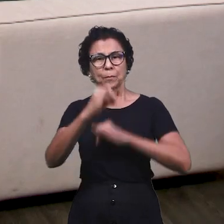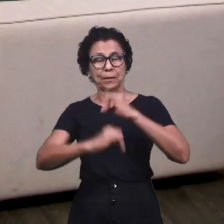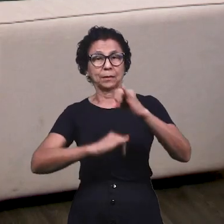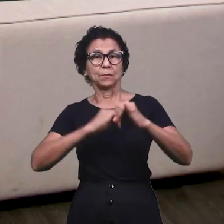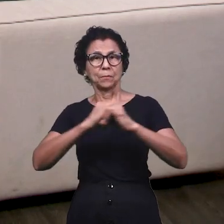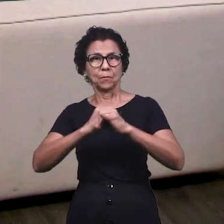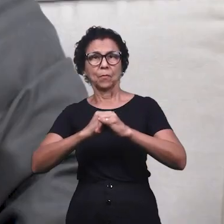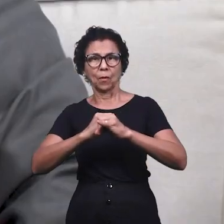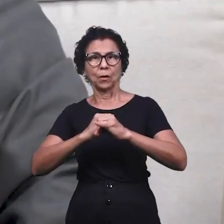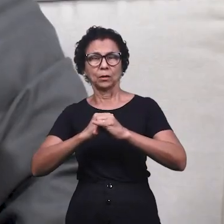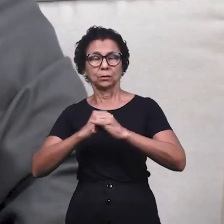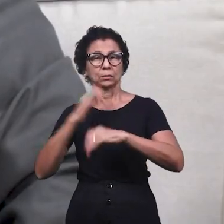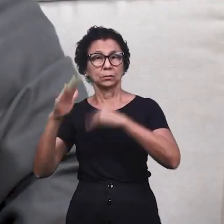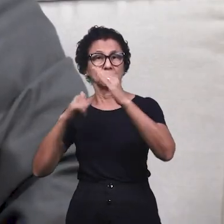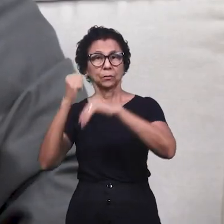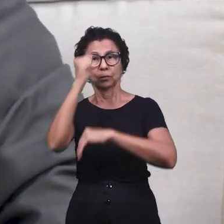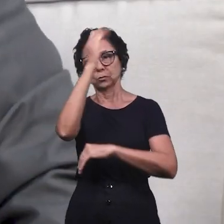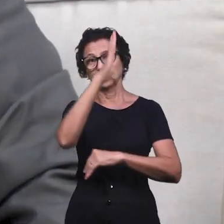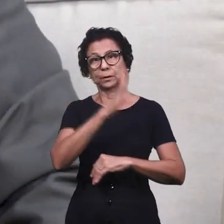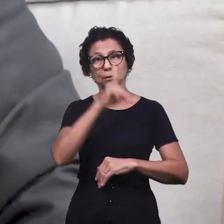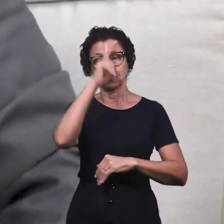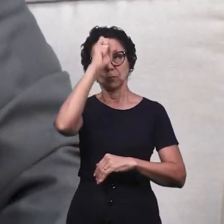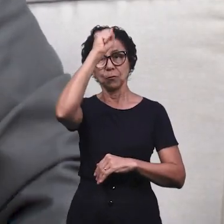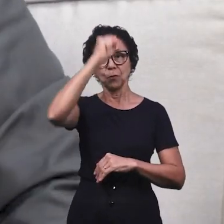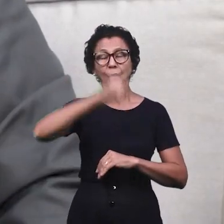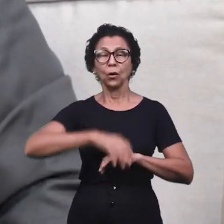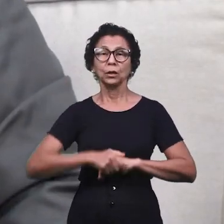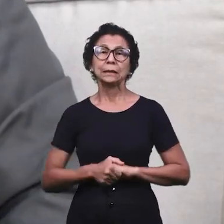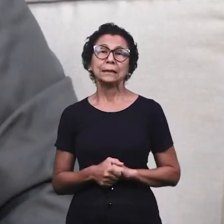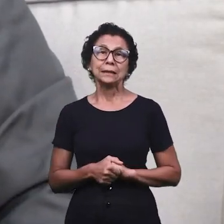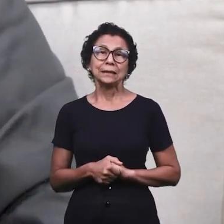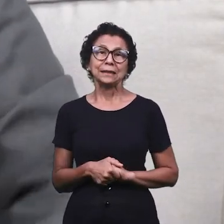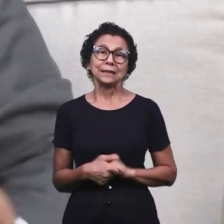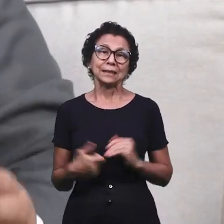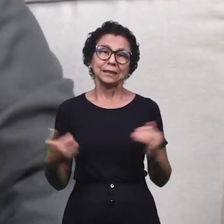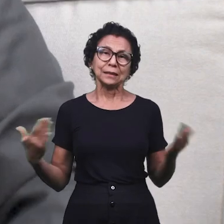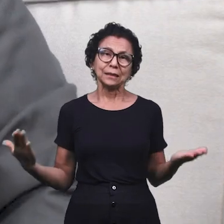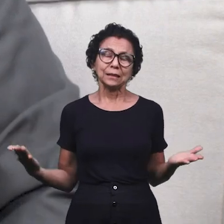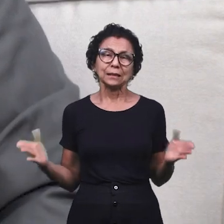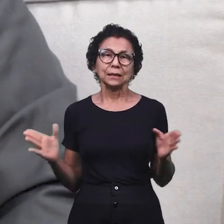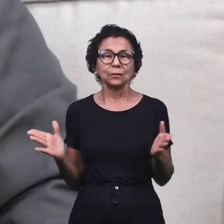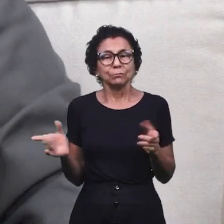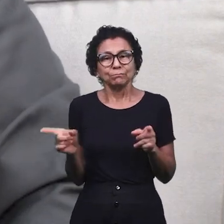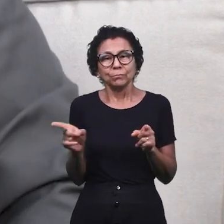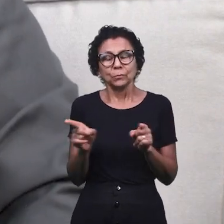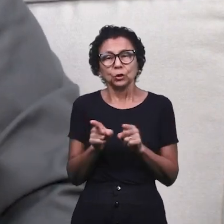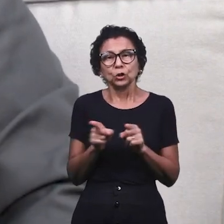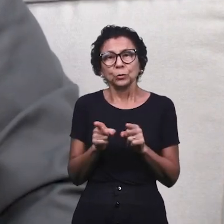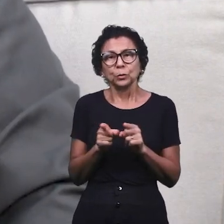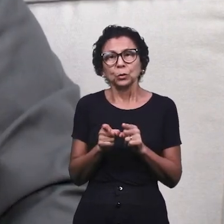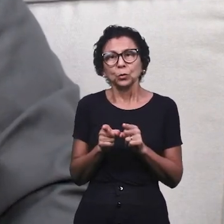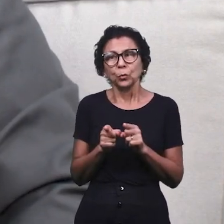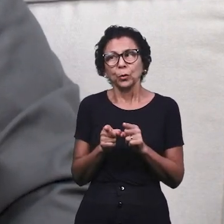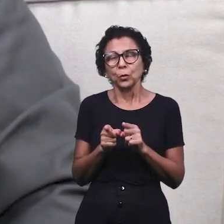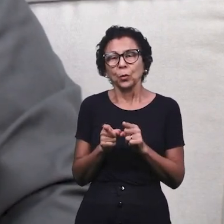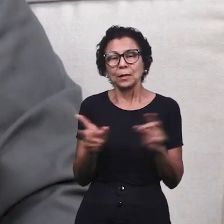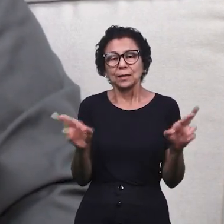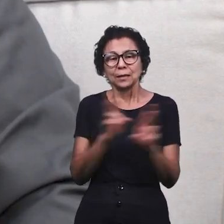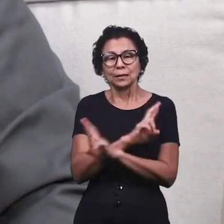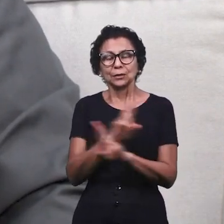surgido muito forte no Brasil. Então, acaba que encurtou esse caminho, facilitou esse encurtamento. Então, hoje,